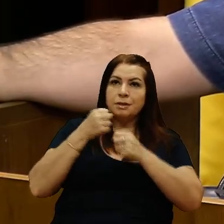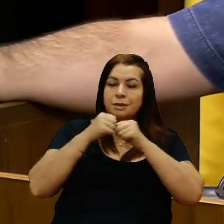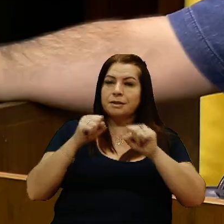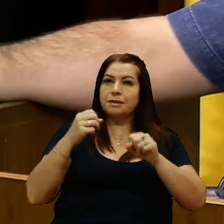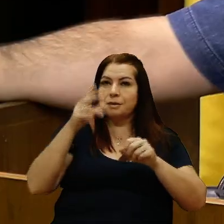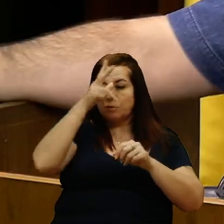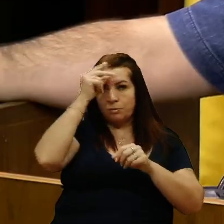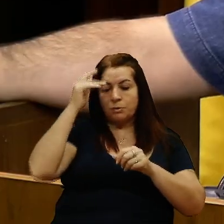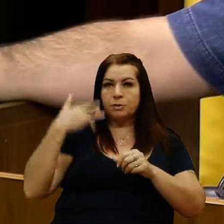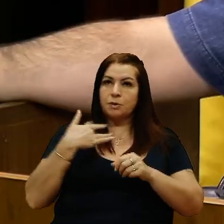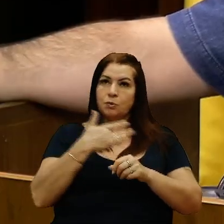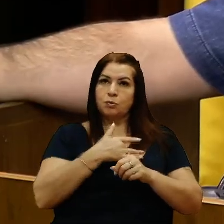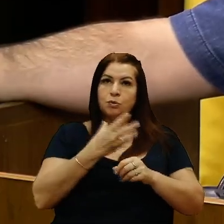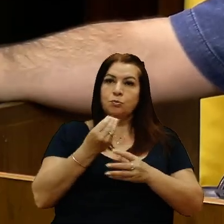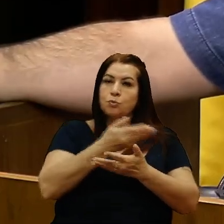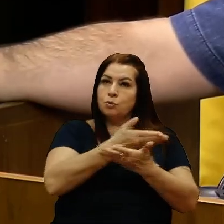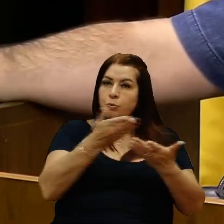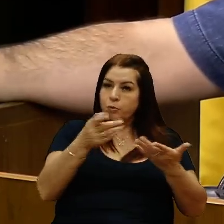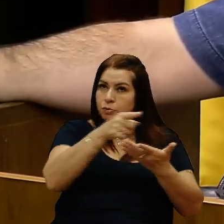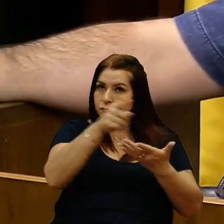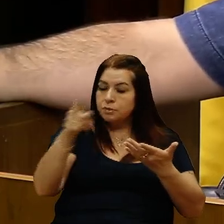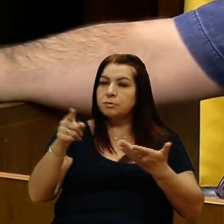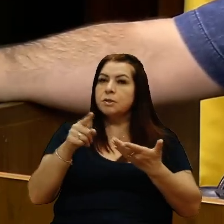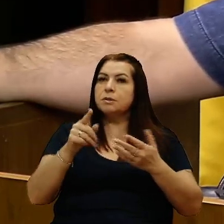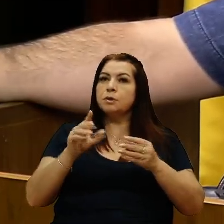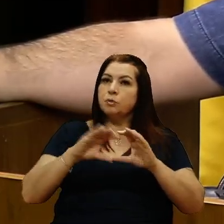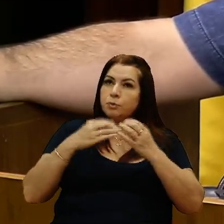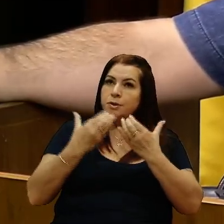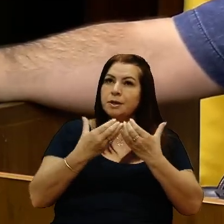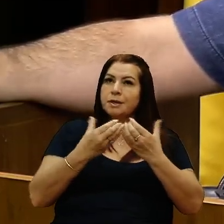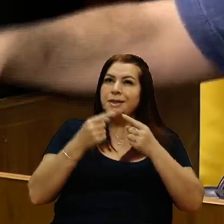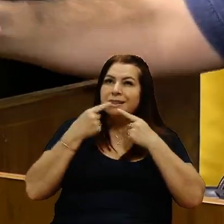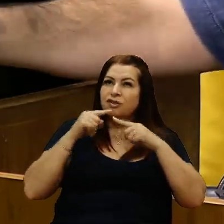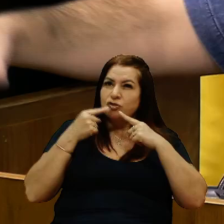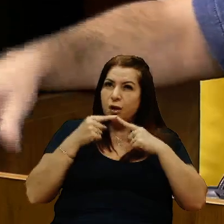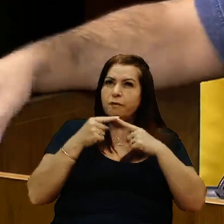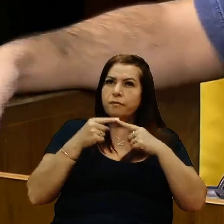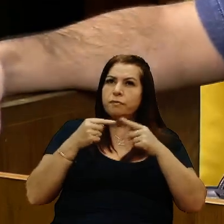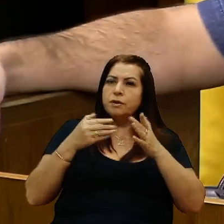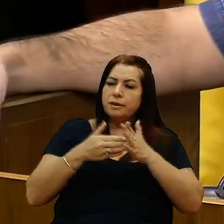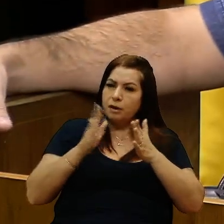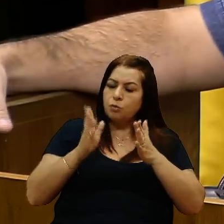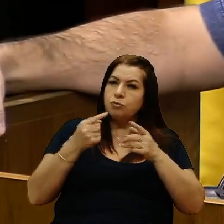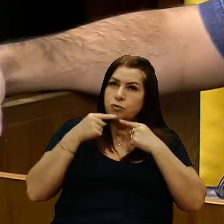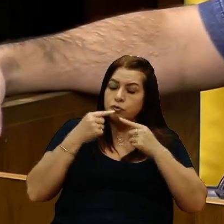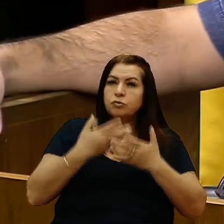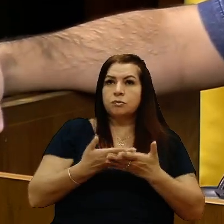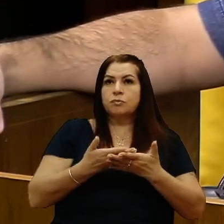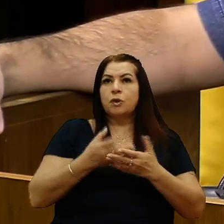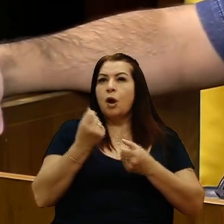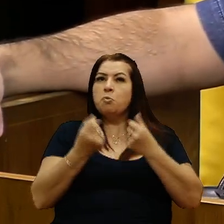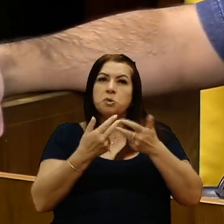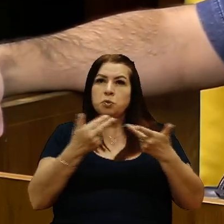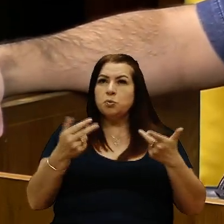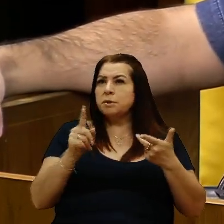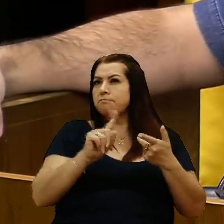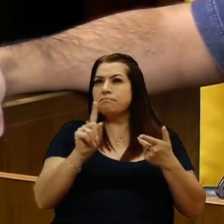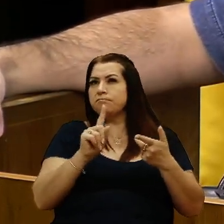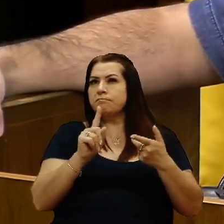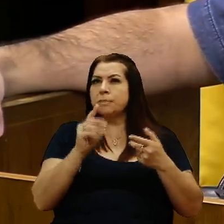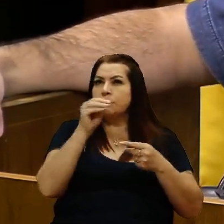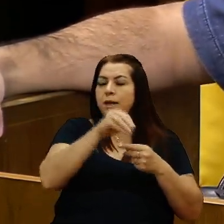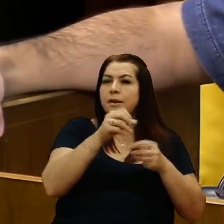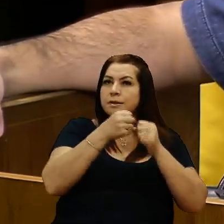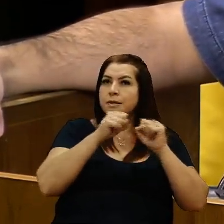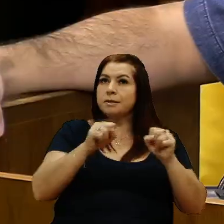muitos de vocês, né, e a comunidade criticavam e criticam, né, algumas coisas que não andavam na secretaria. Esse é típico de